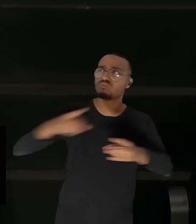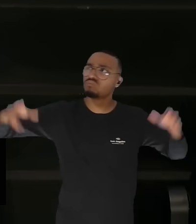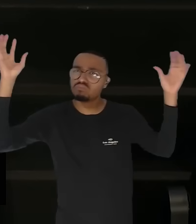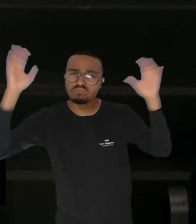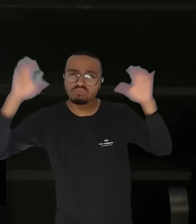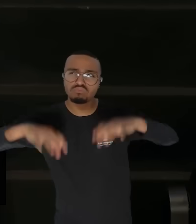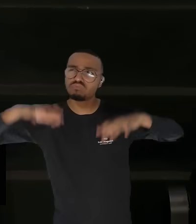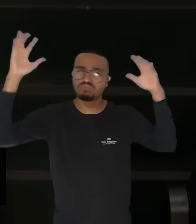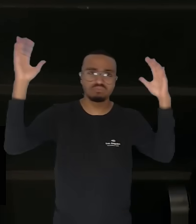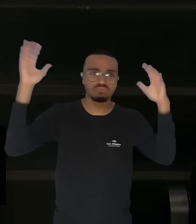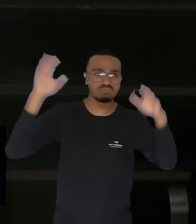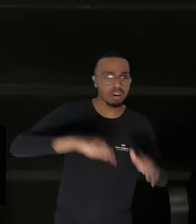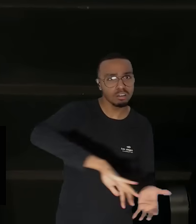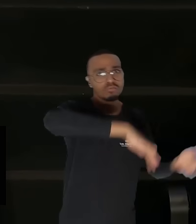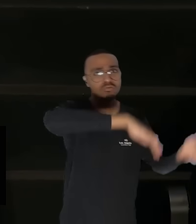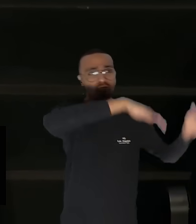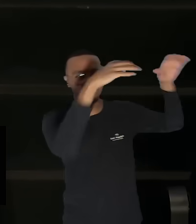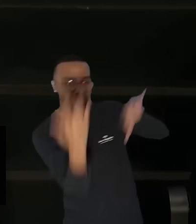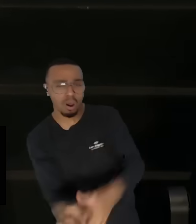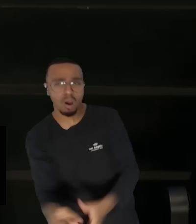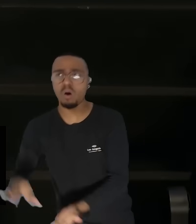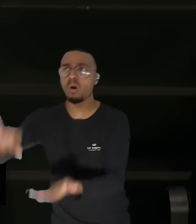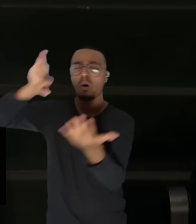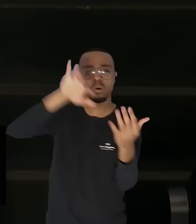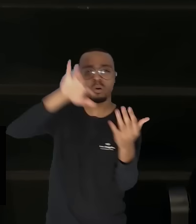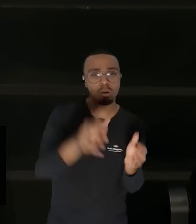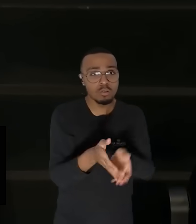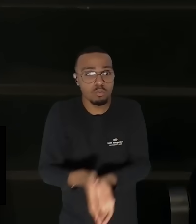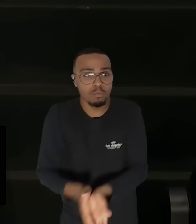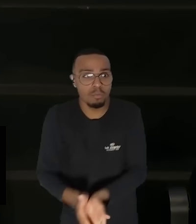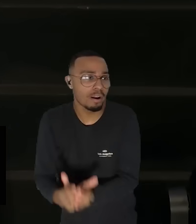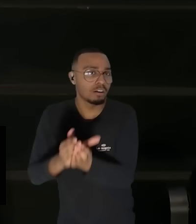barco, de forma que este foi